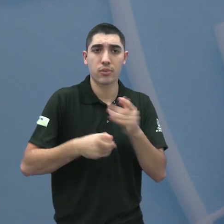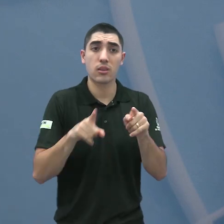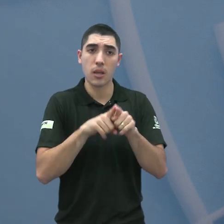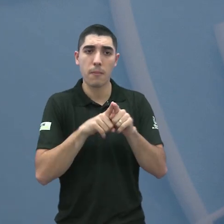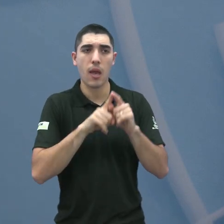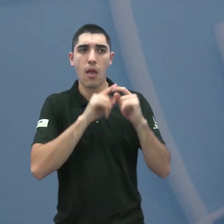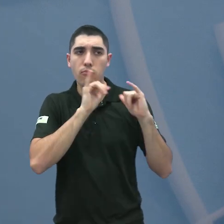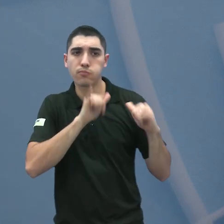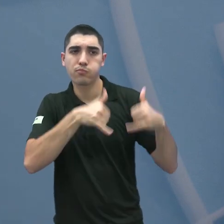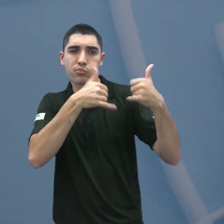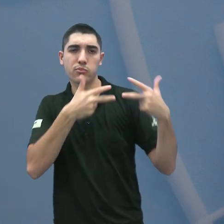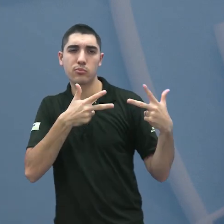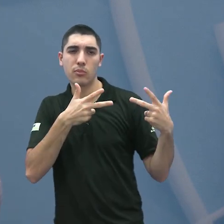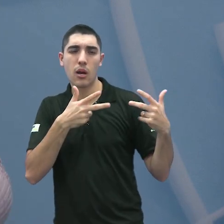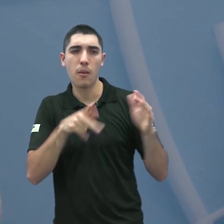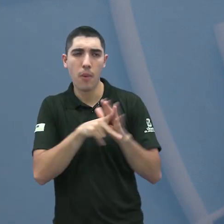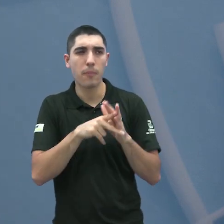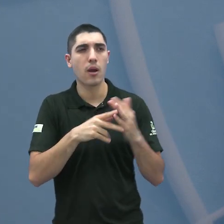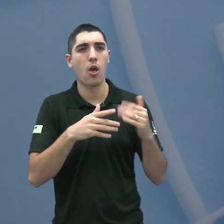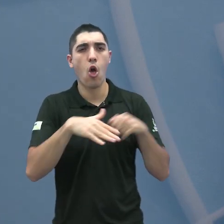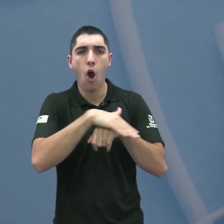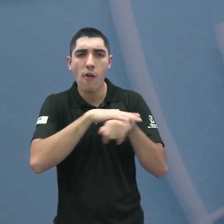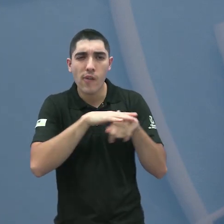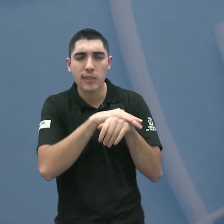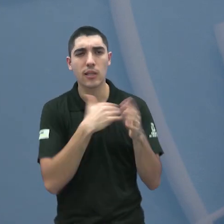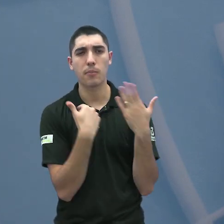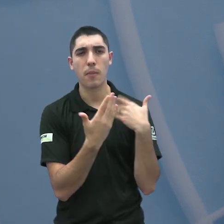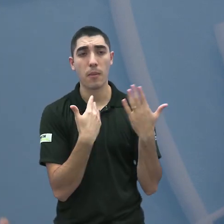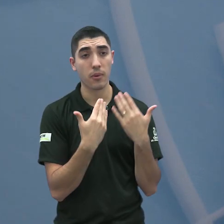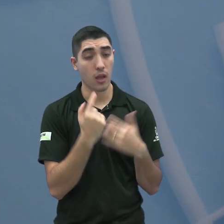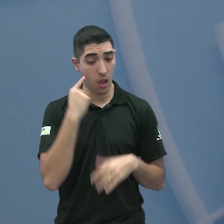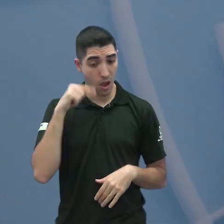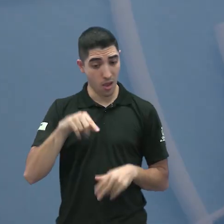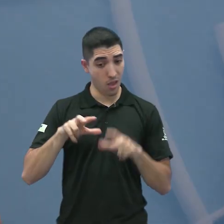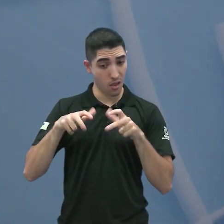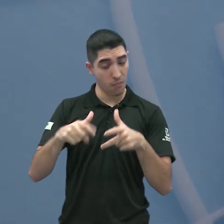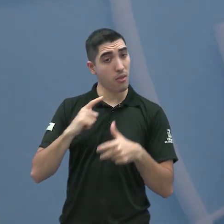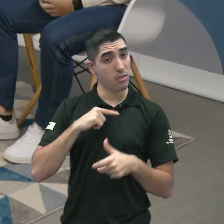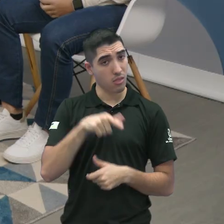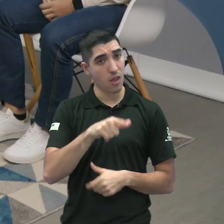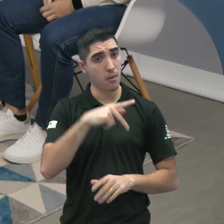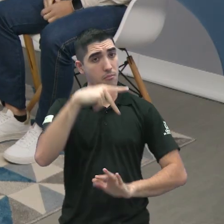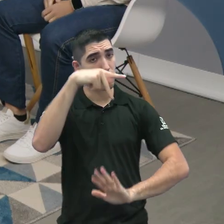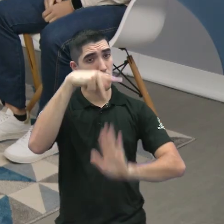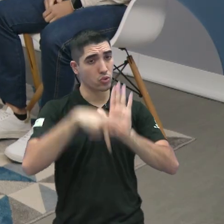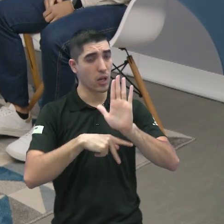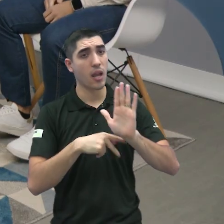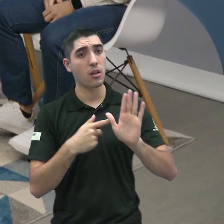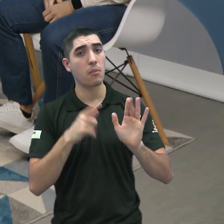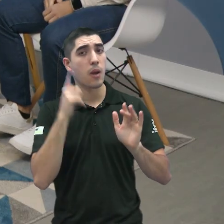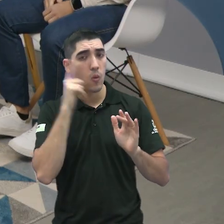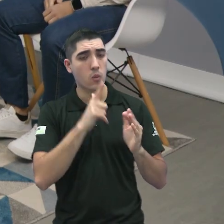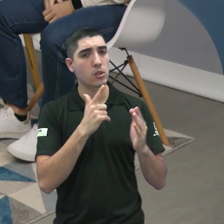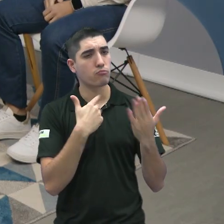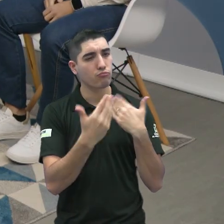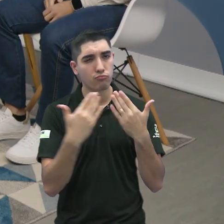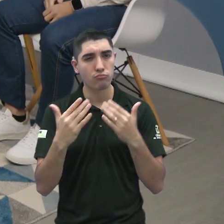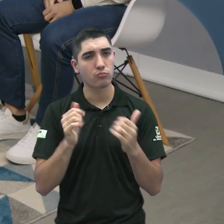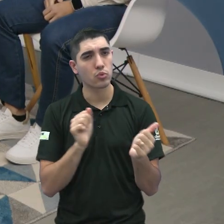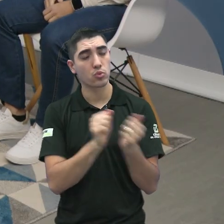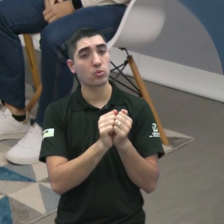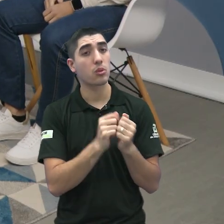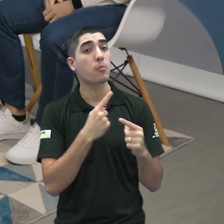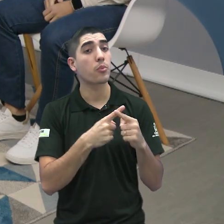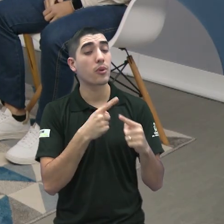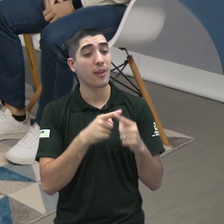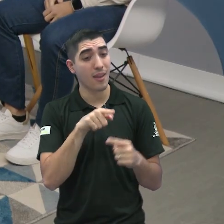para escuta também. Aí a gente viu a Câmara de São José com esse projeto. É importante trabalhar nas escolas, com os mais jovens, desde a